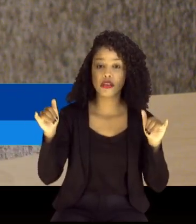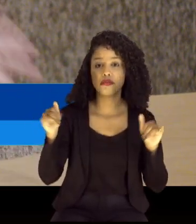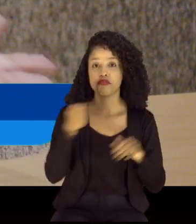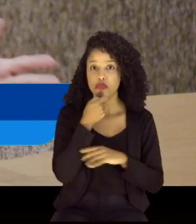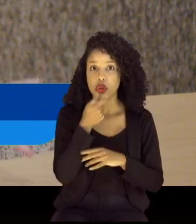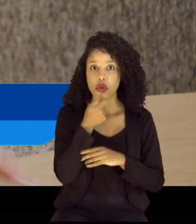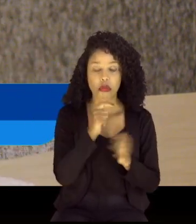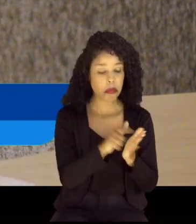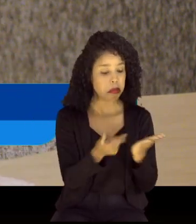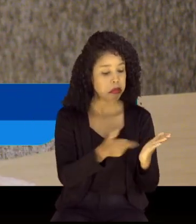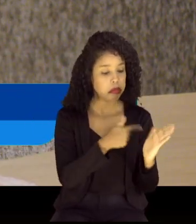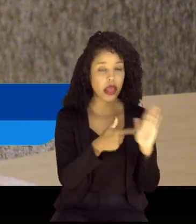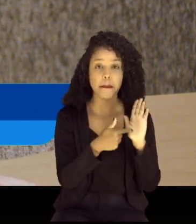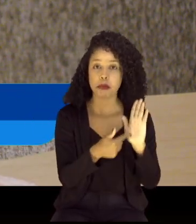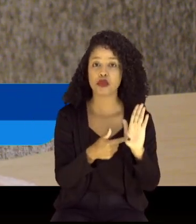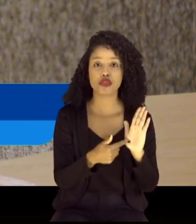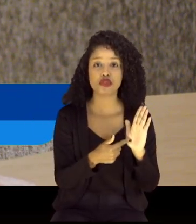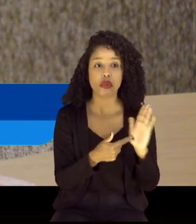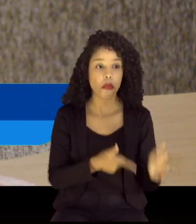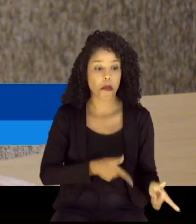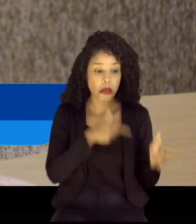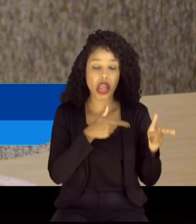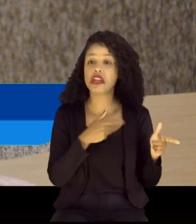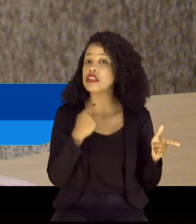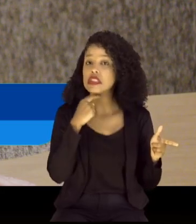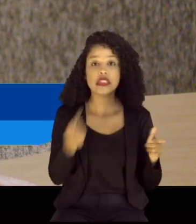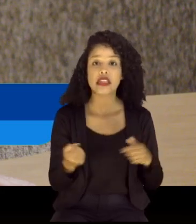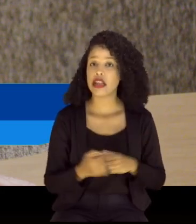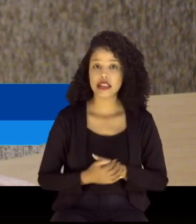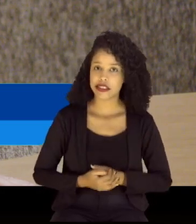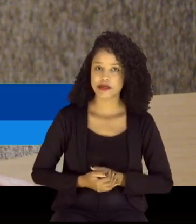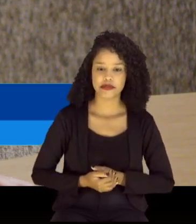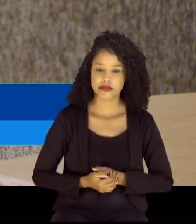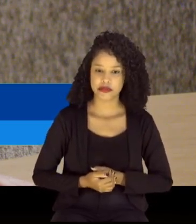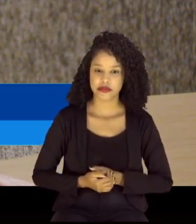tem ninguém armado. Que golpe da moléstia é esse?